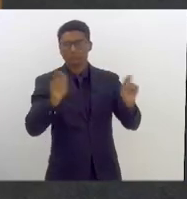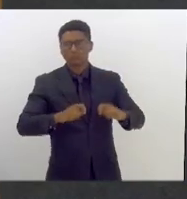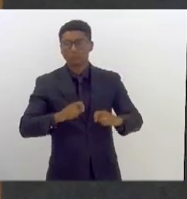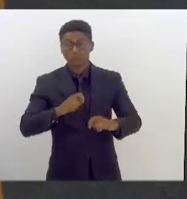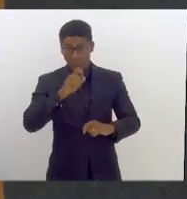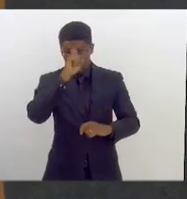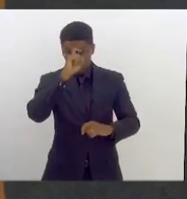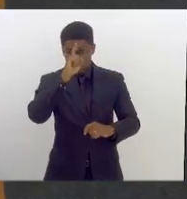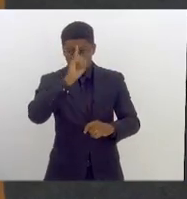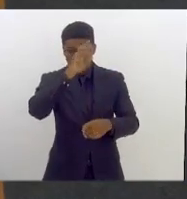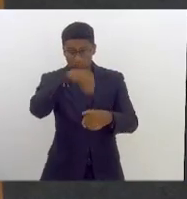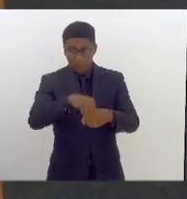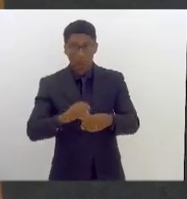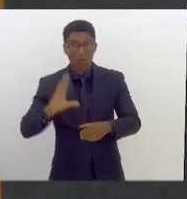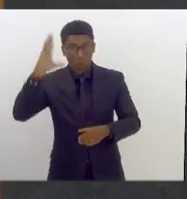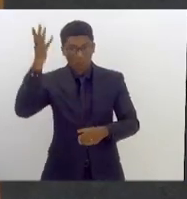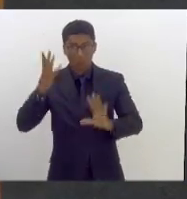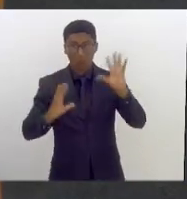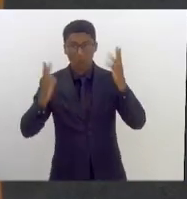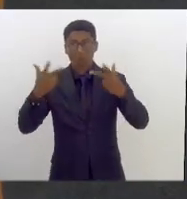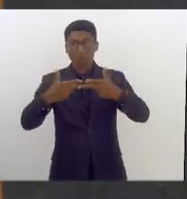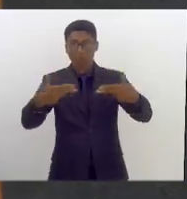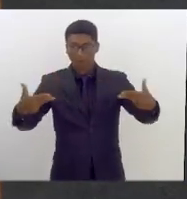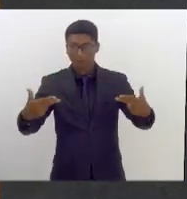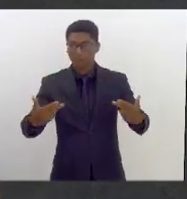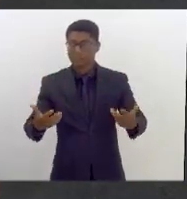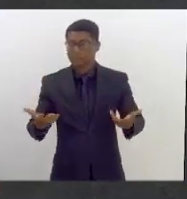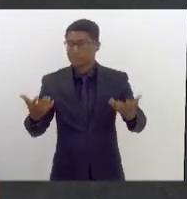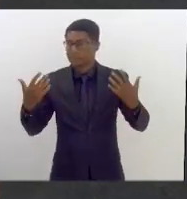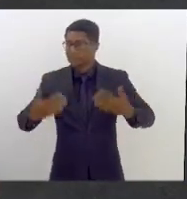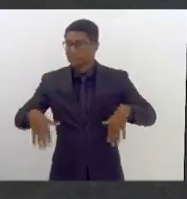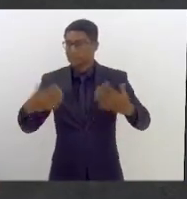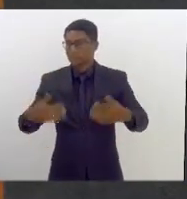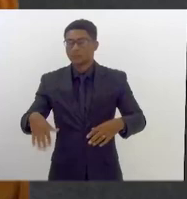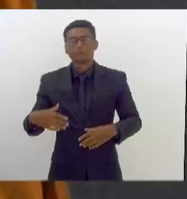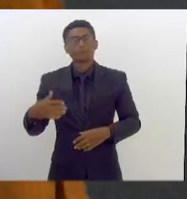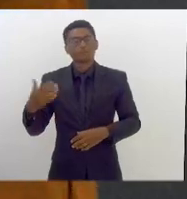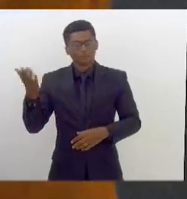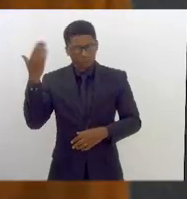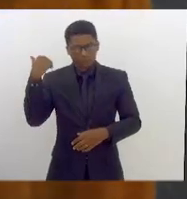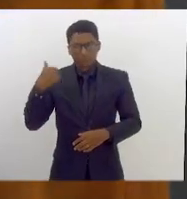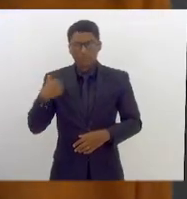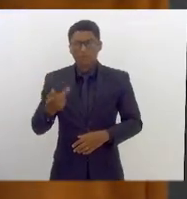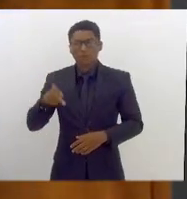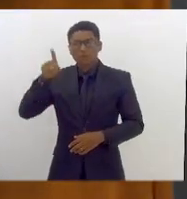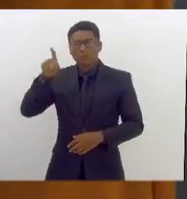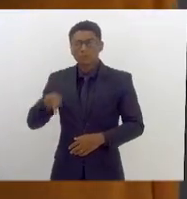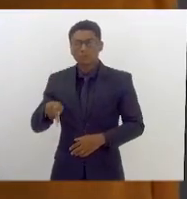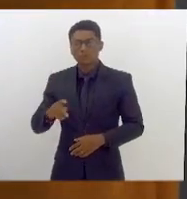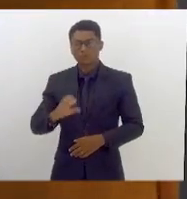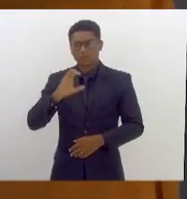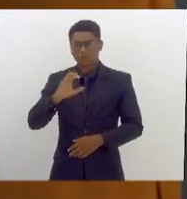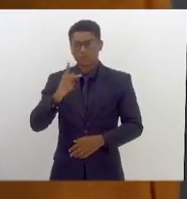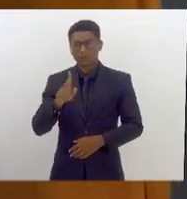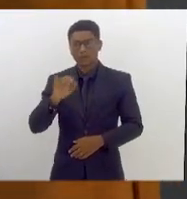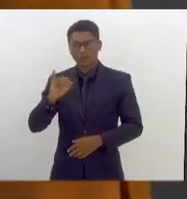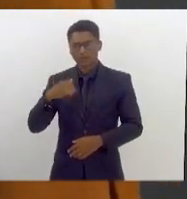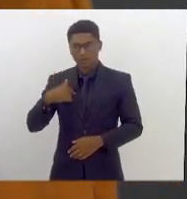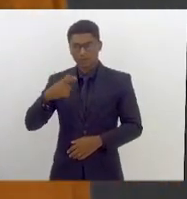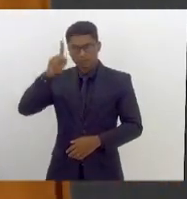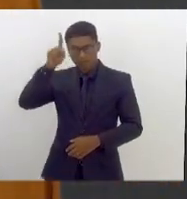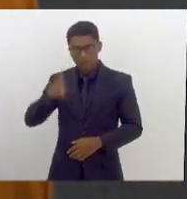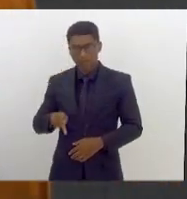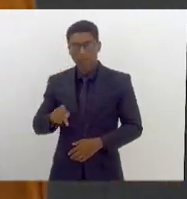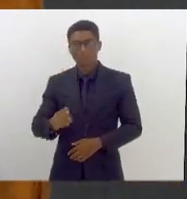foram extremamente delicadas. Eu, por exemplo, presidi uma comissão parlamentar de inquérito com relação